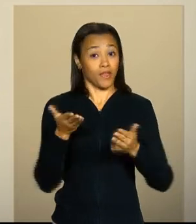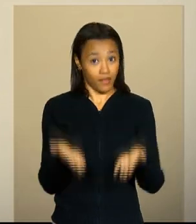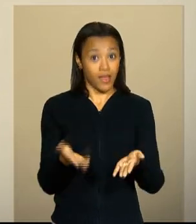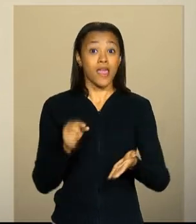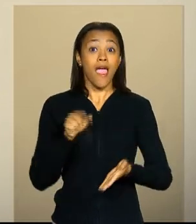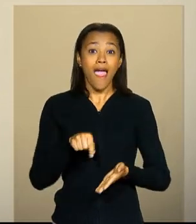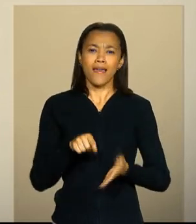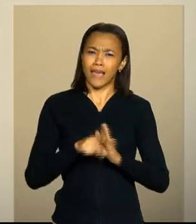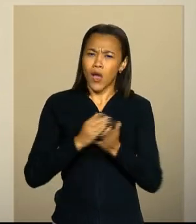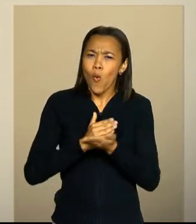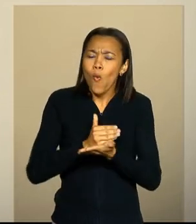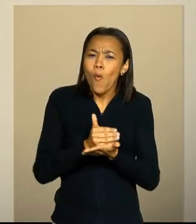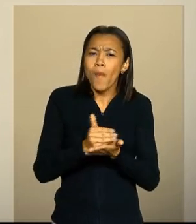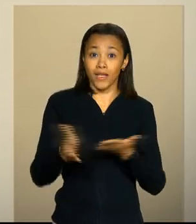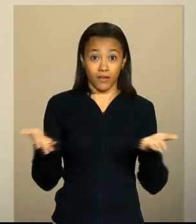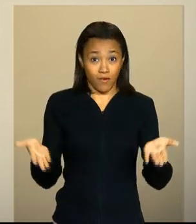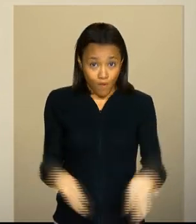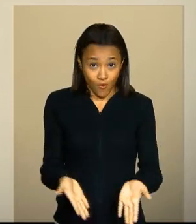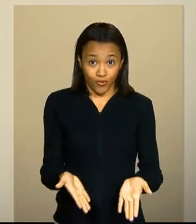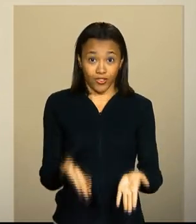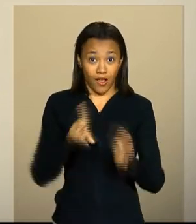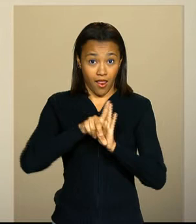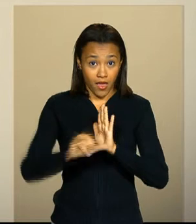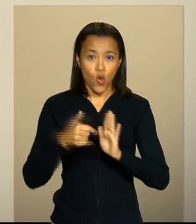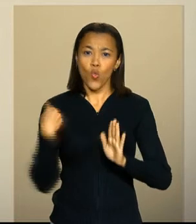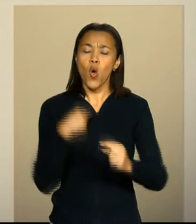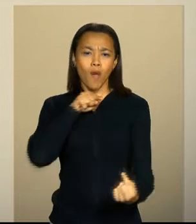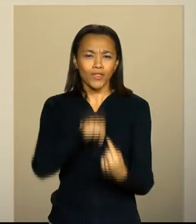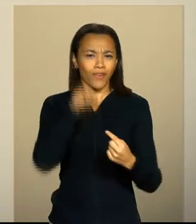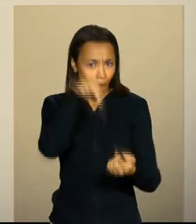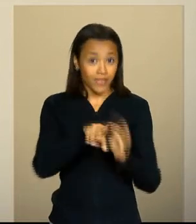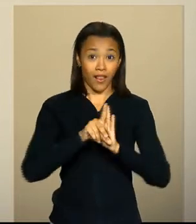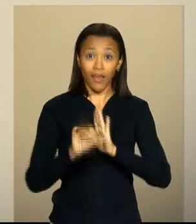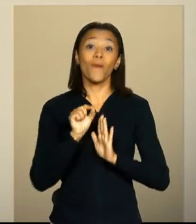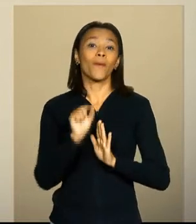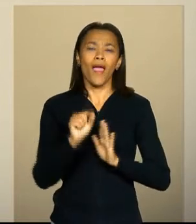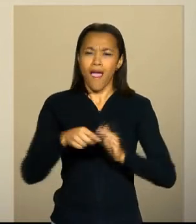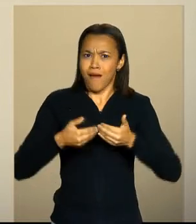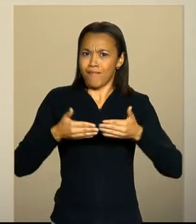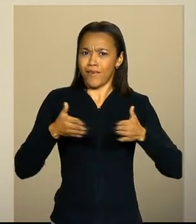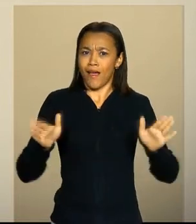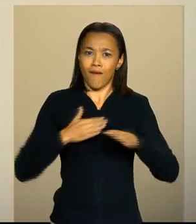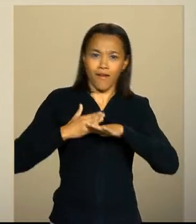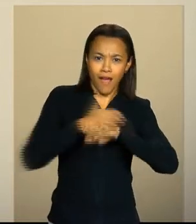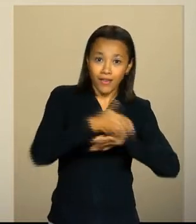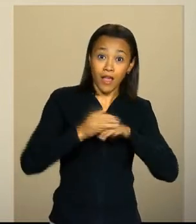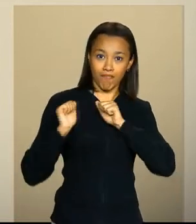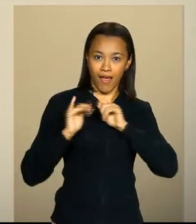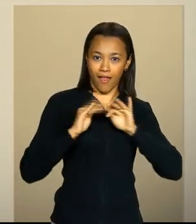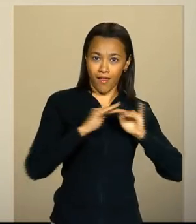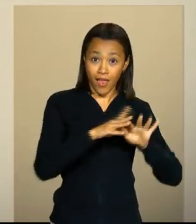dar é que ela entra em vigor hoje o nosso objetivo com essa lei Luciana é ampliar o acesso